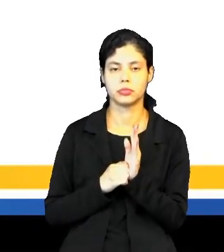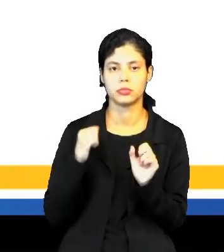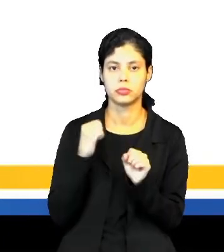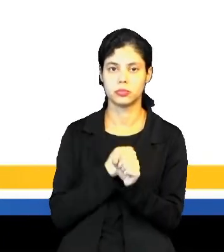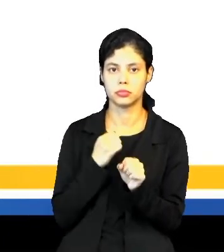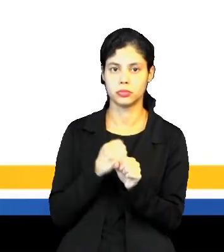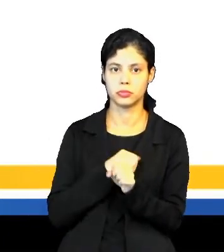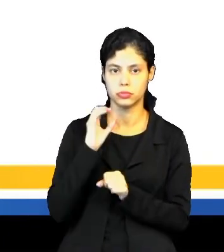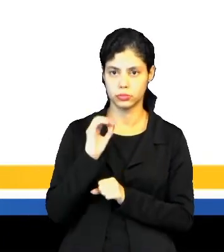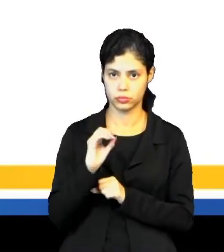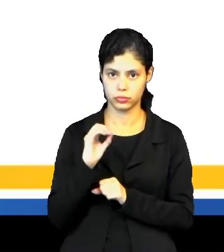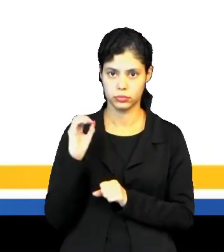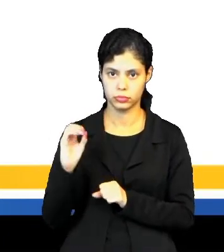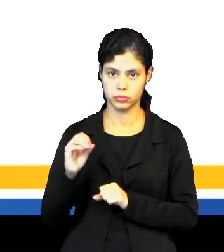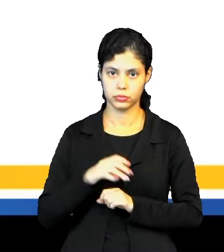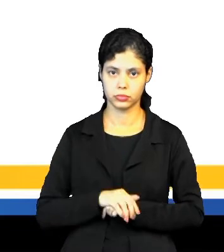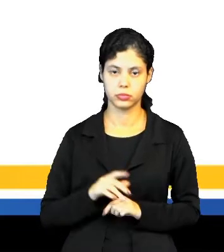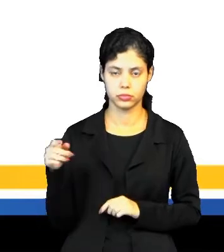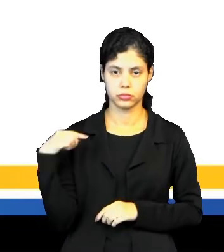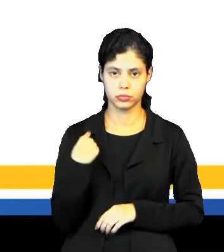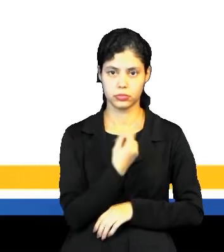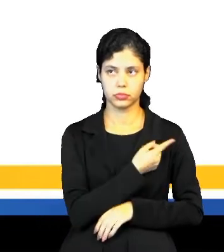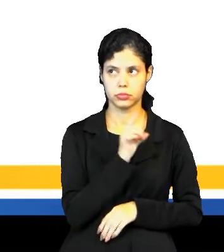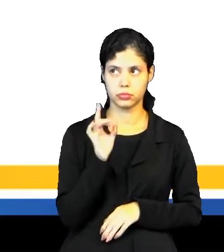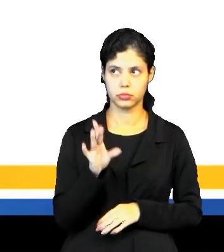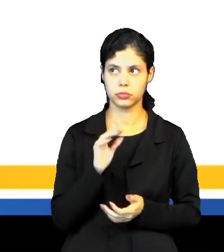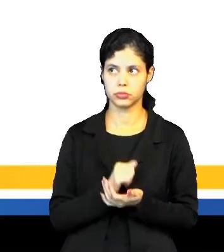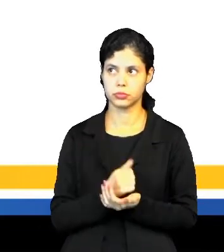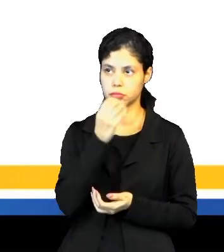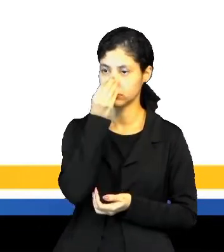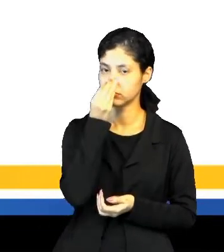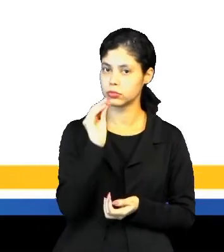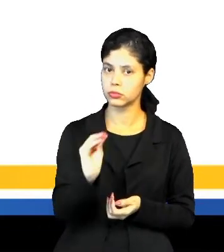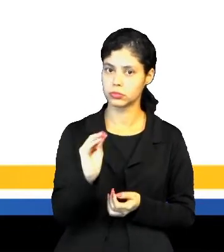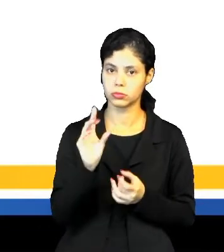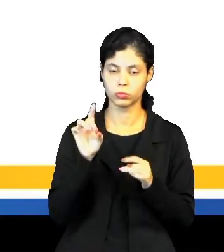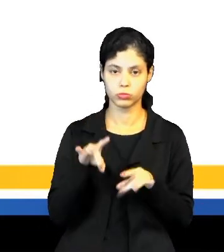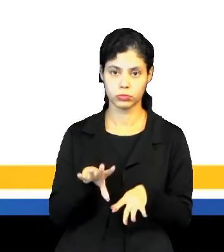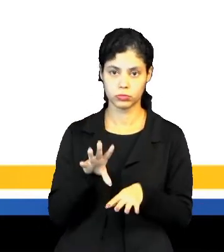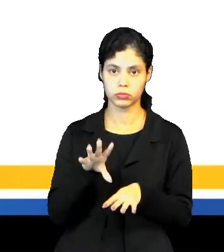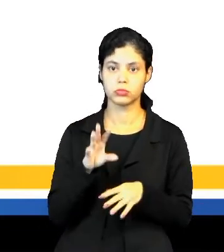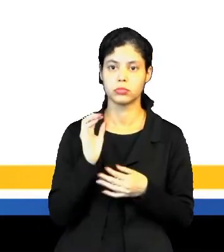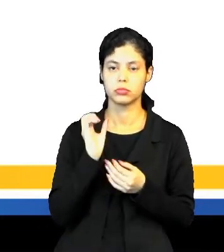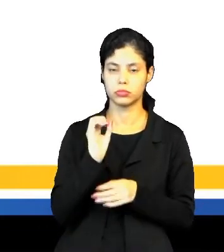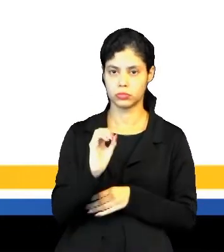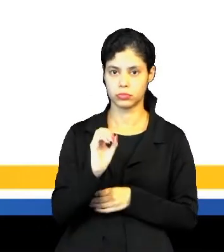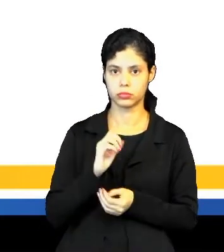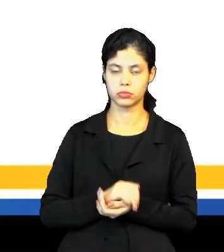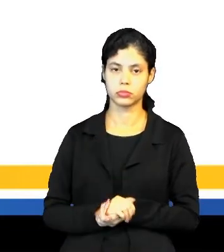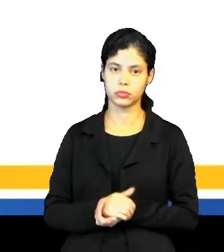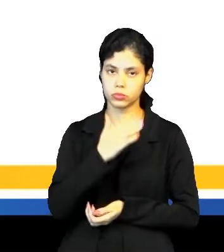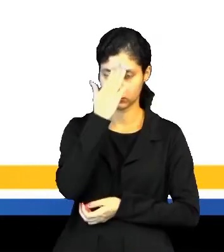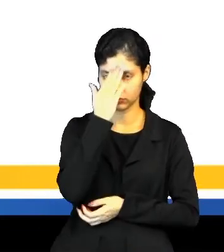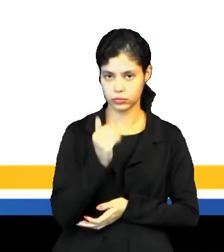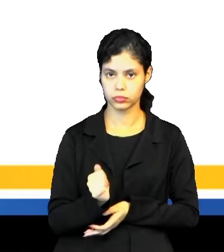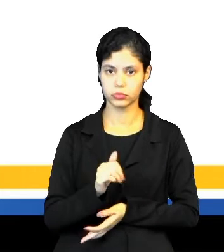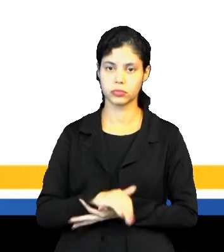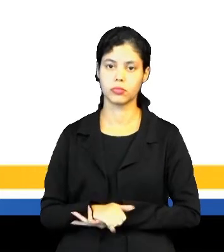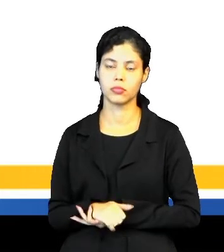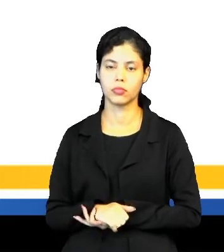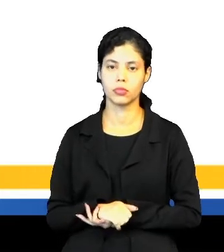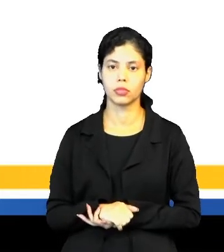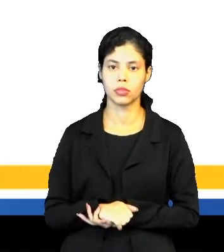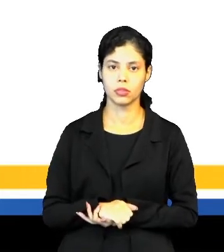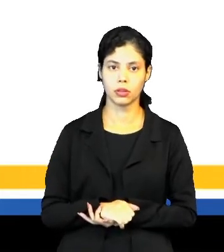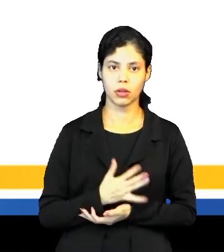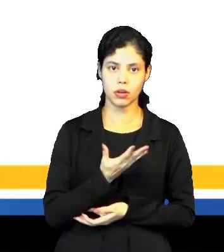ano terminado em 00. Nós apenas ignoramos os dois últimos zeros e, portanto, nós já temos, né,